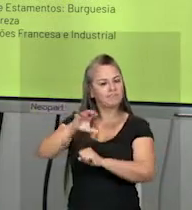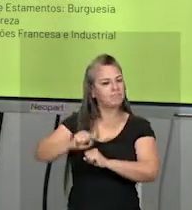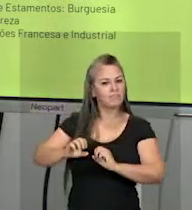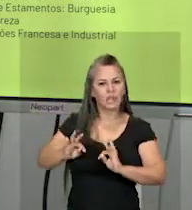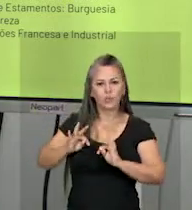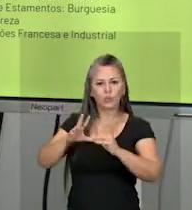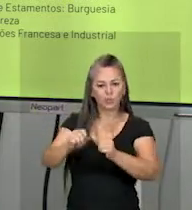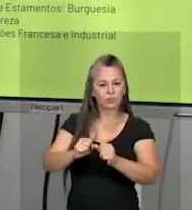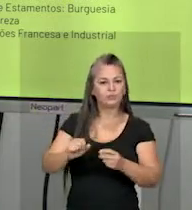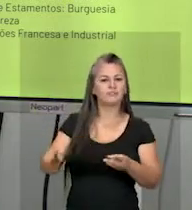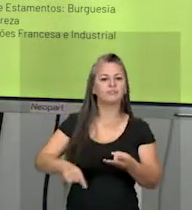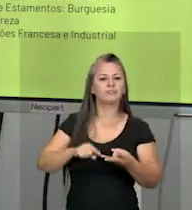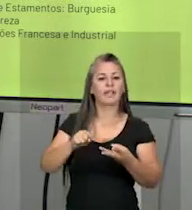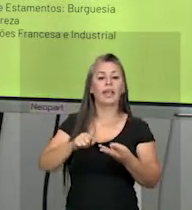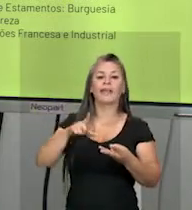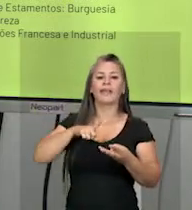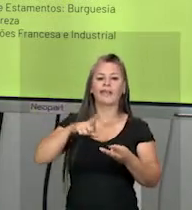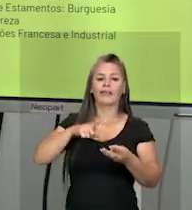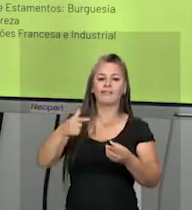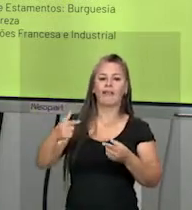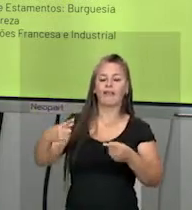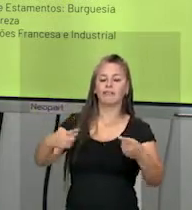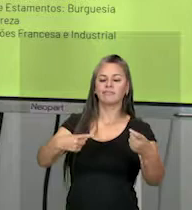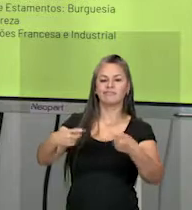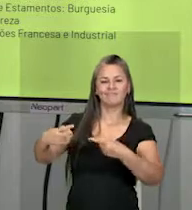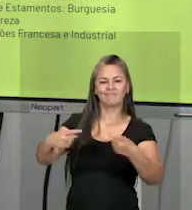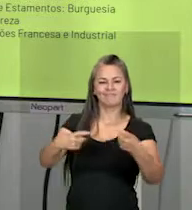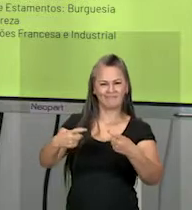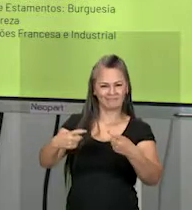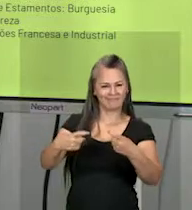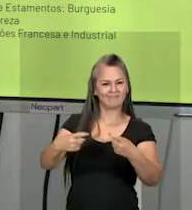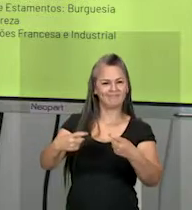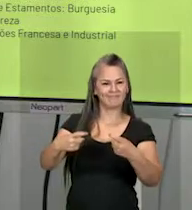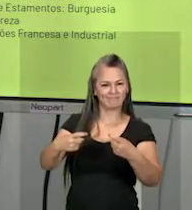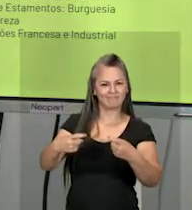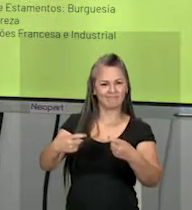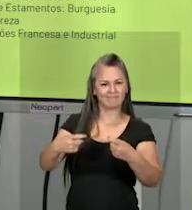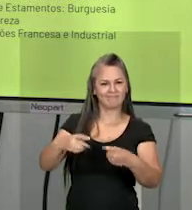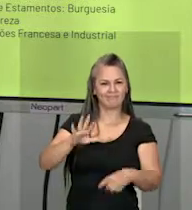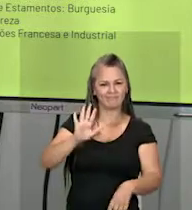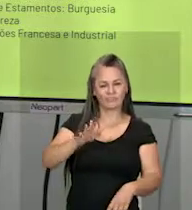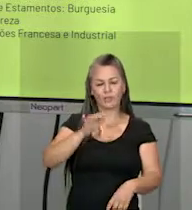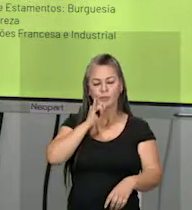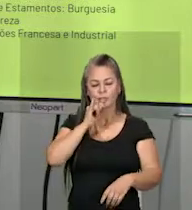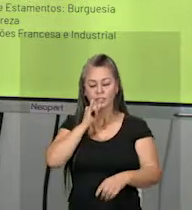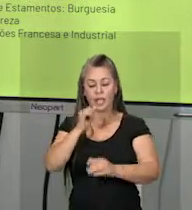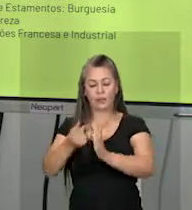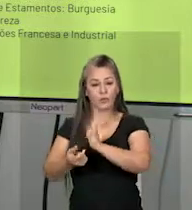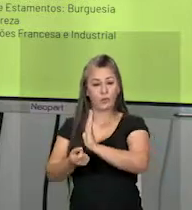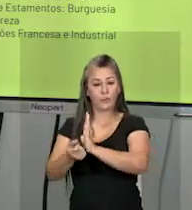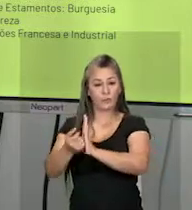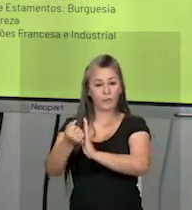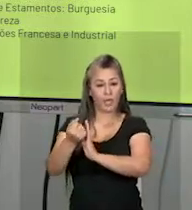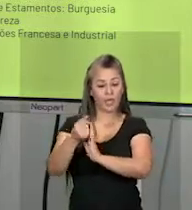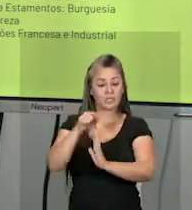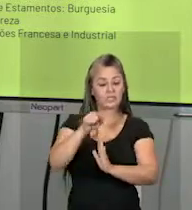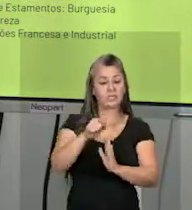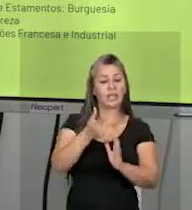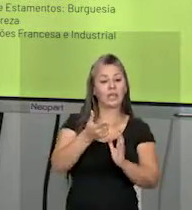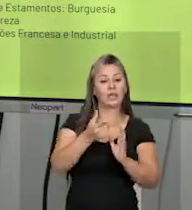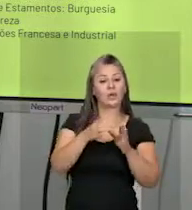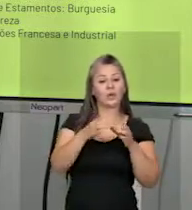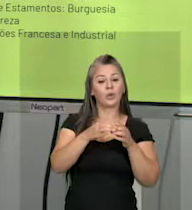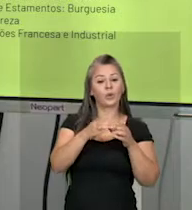E existe o conflito entre os estamentos, que a gente viu isso na aula sobre estratificação social. A burguesia contra o clero e a nobreza. E